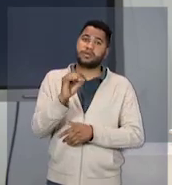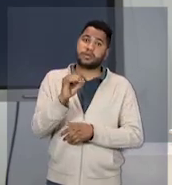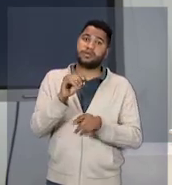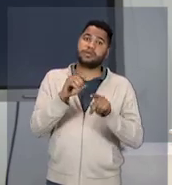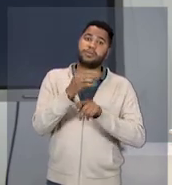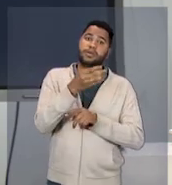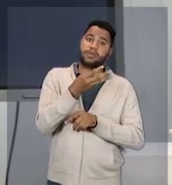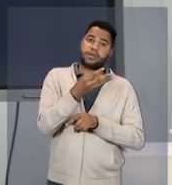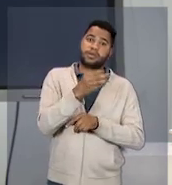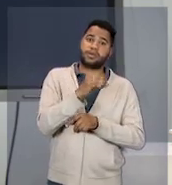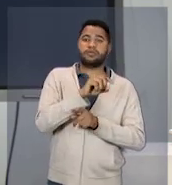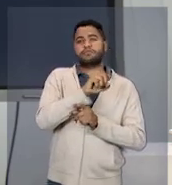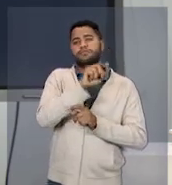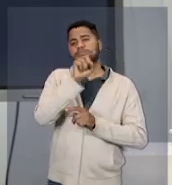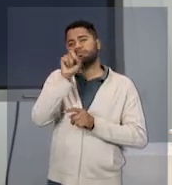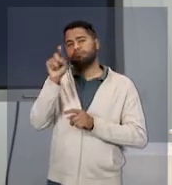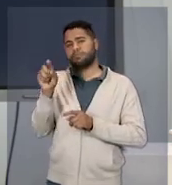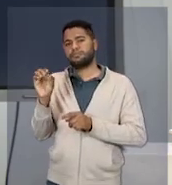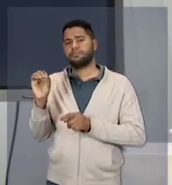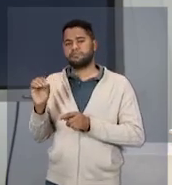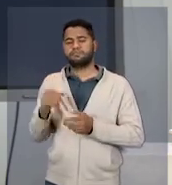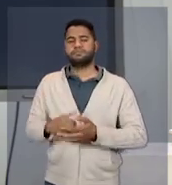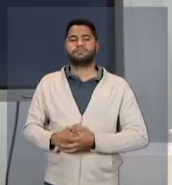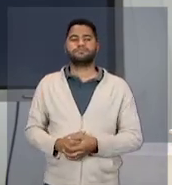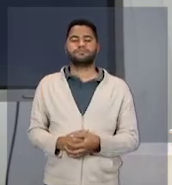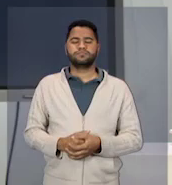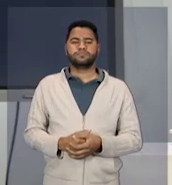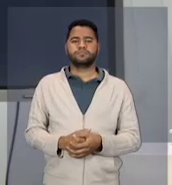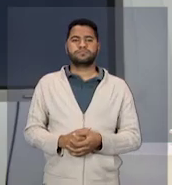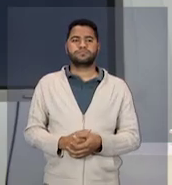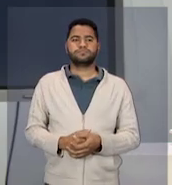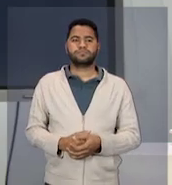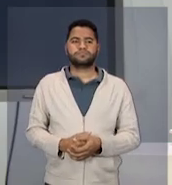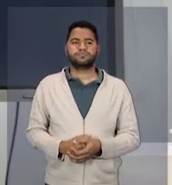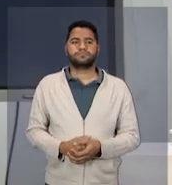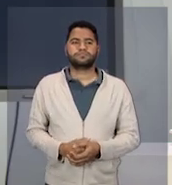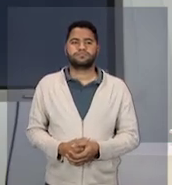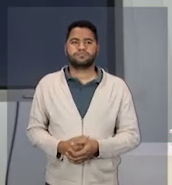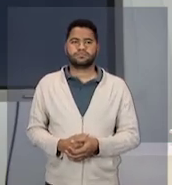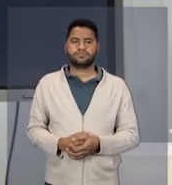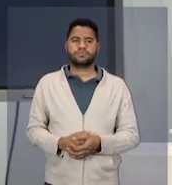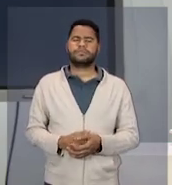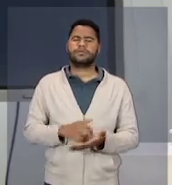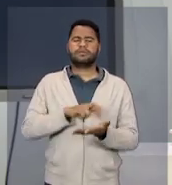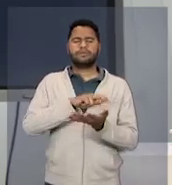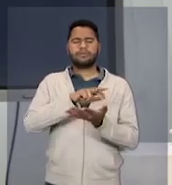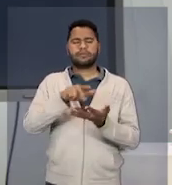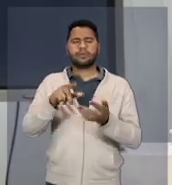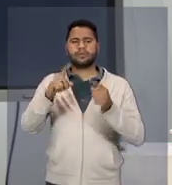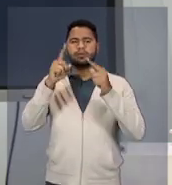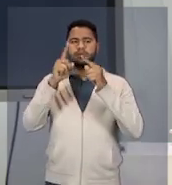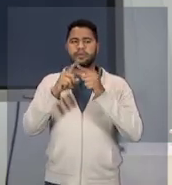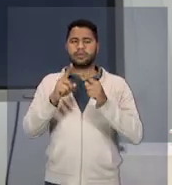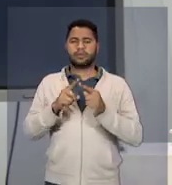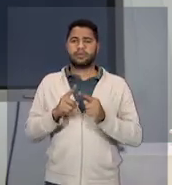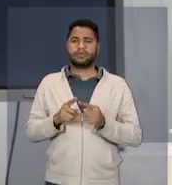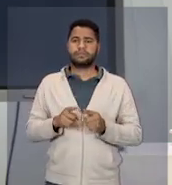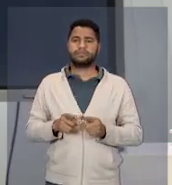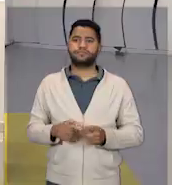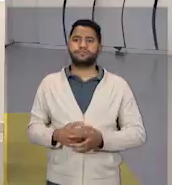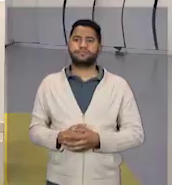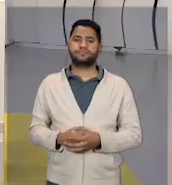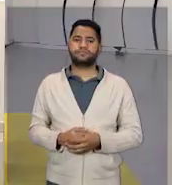0 a 360 no sentido e 0 a 360 no outro sentido. Então tem vários tipos de